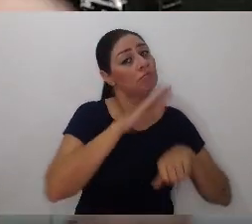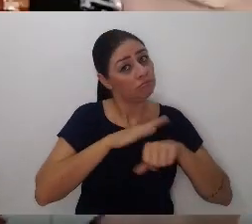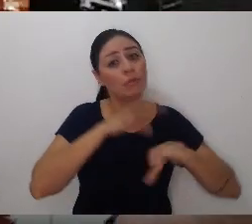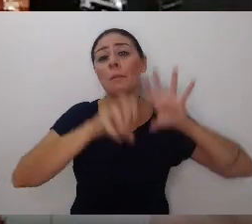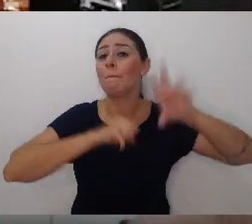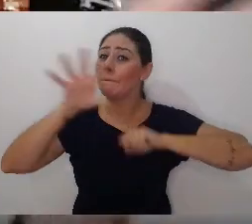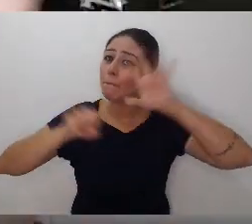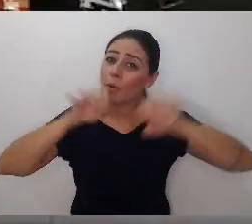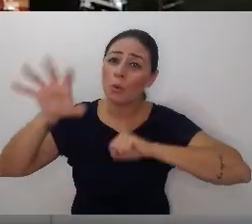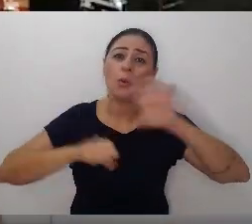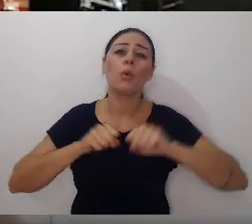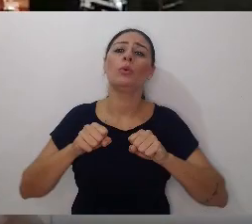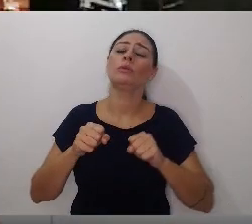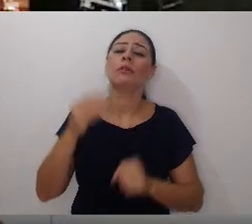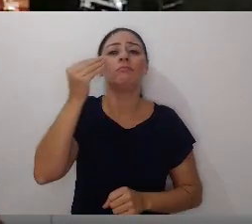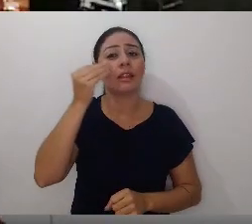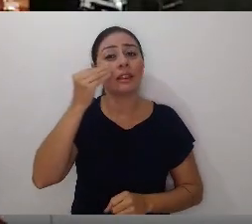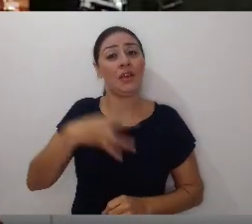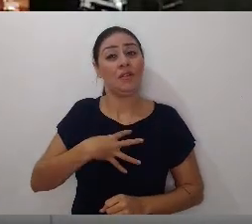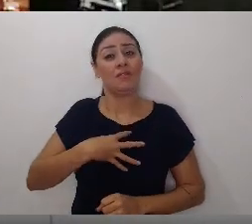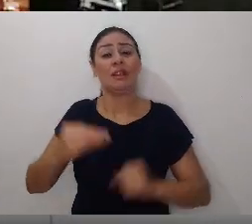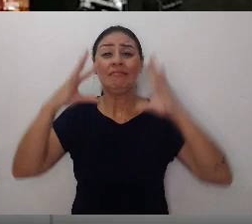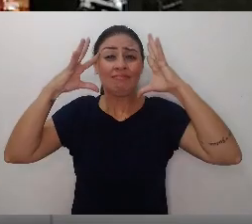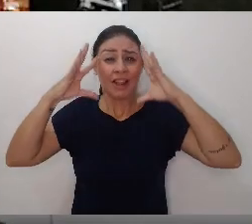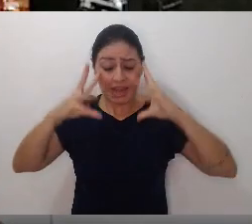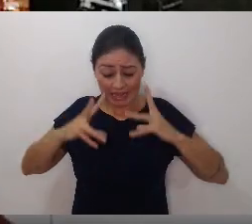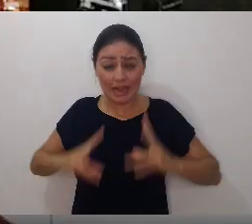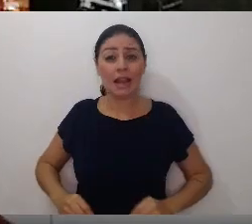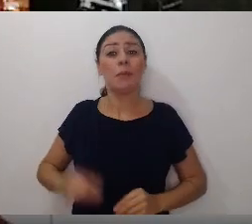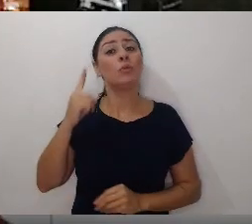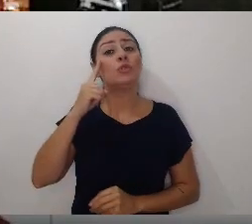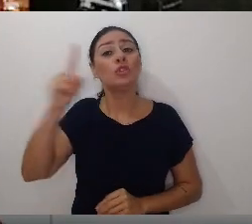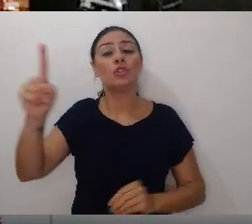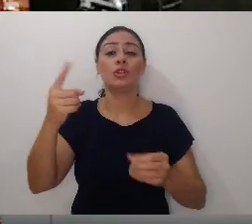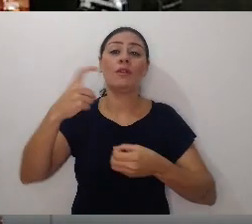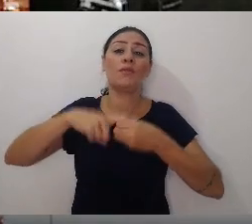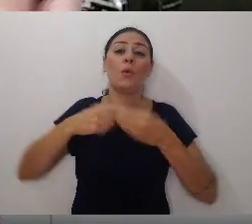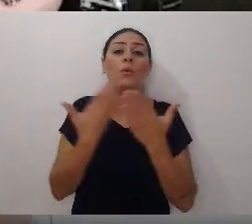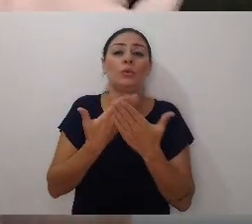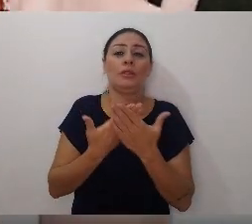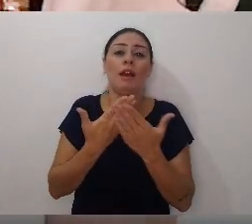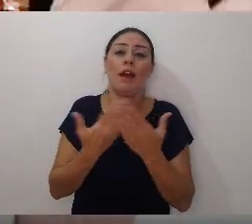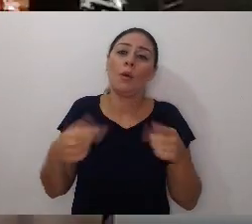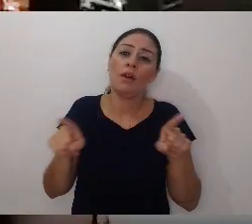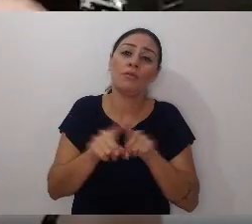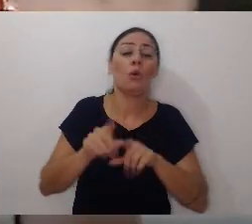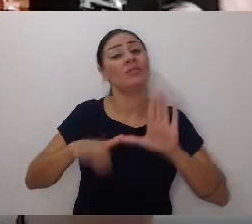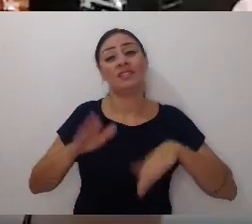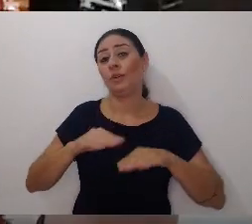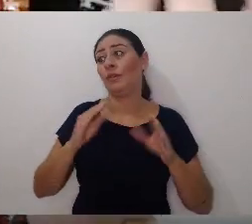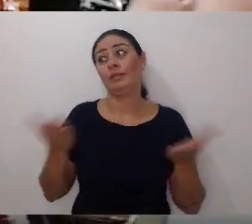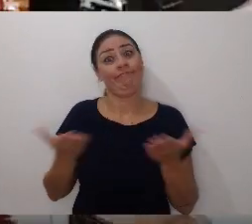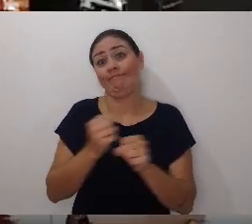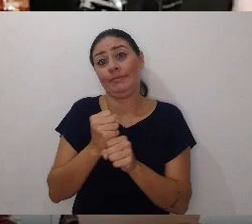aqui está sendo só vacina. Vai no outro, vai atrás. Então, vamos tentar deixar os nossos filhos zerados para um dia